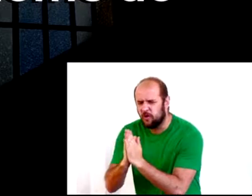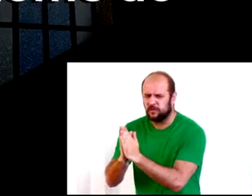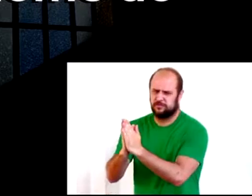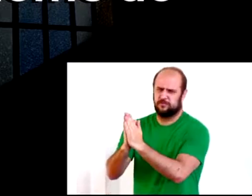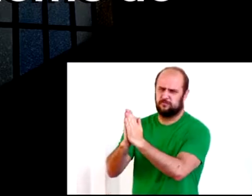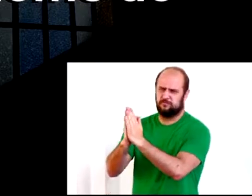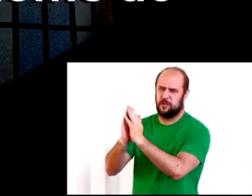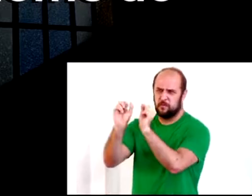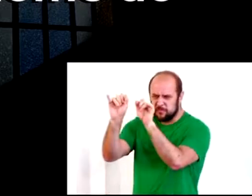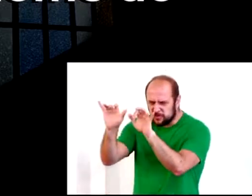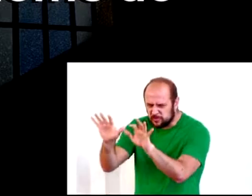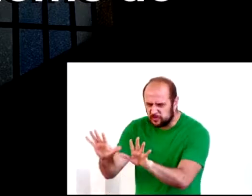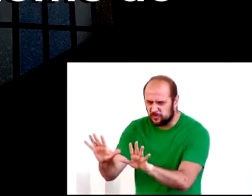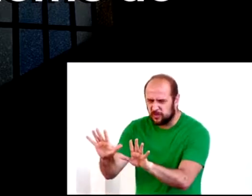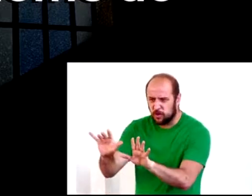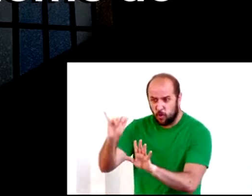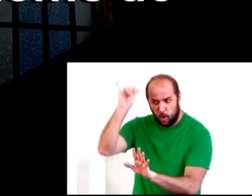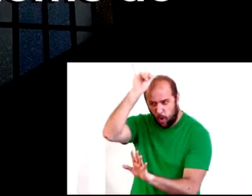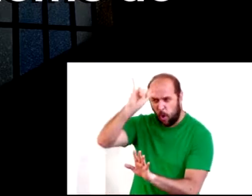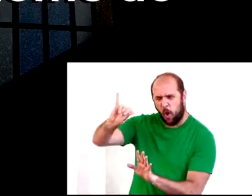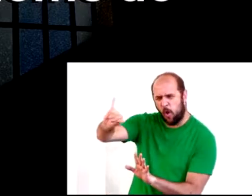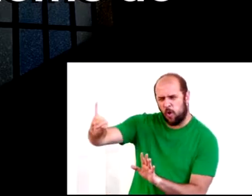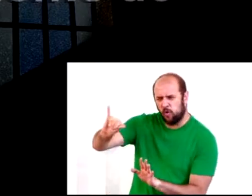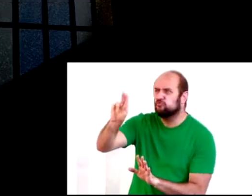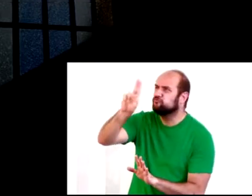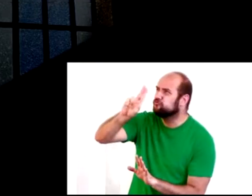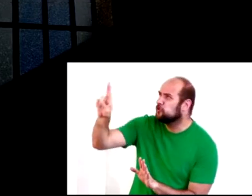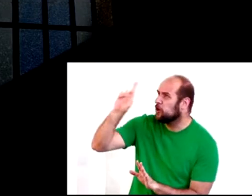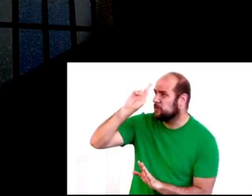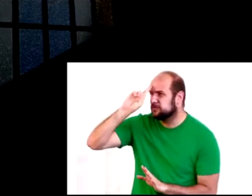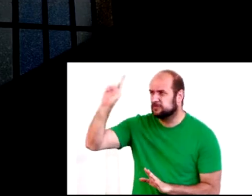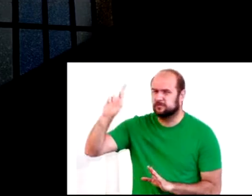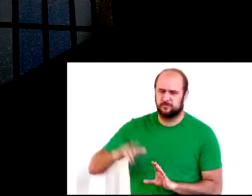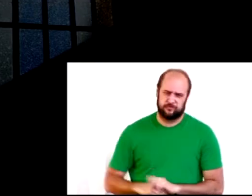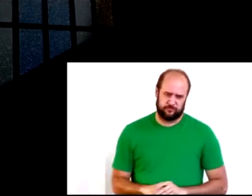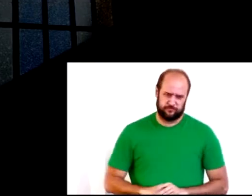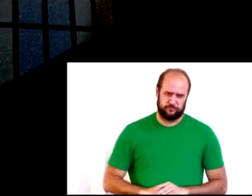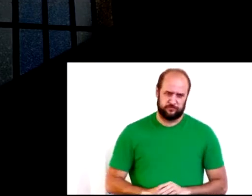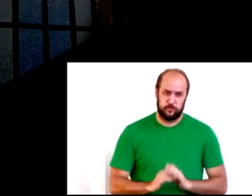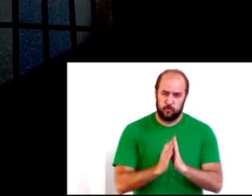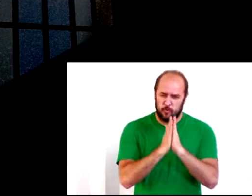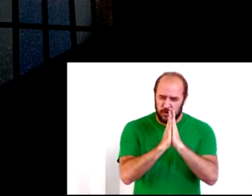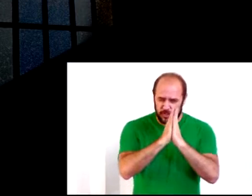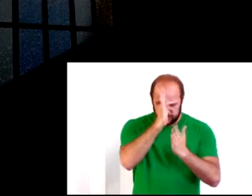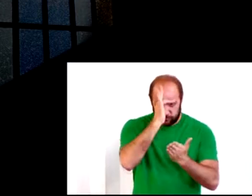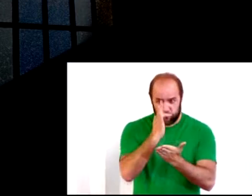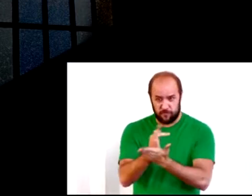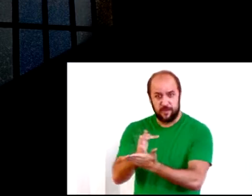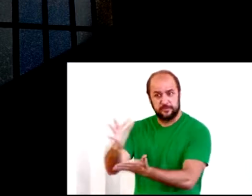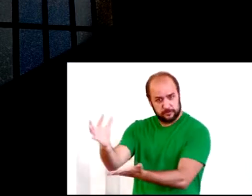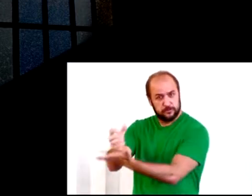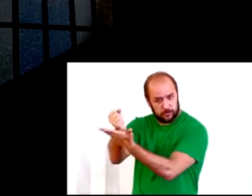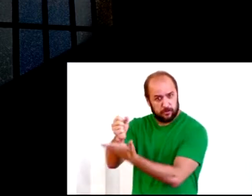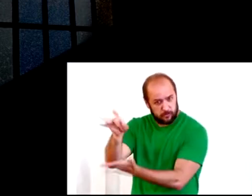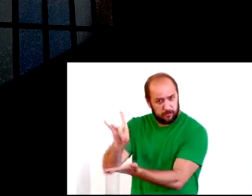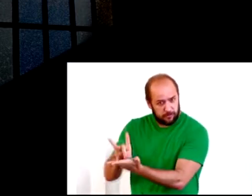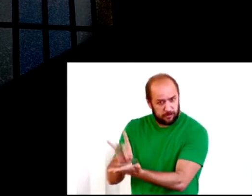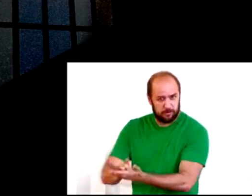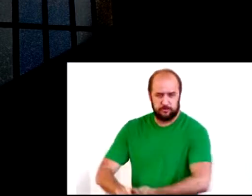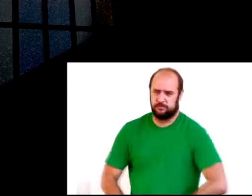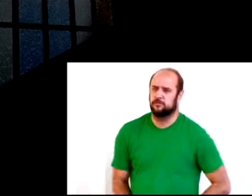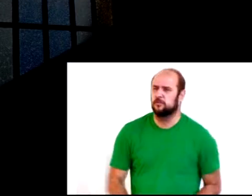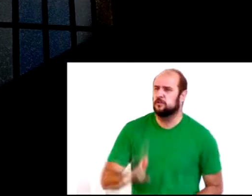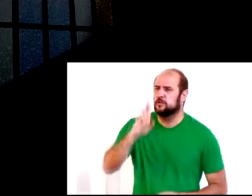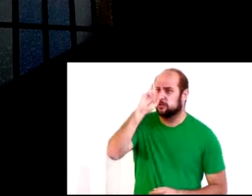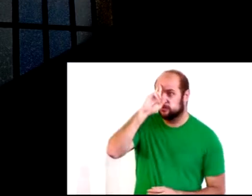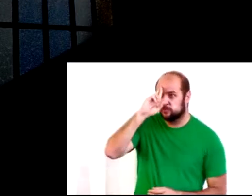sobre ele, ungindo-o com óleo em nome do Senhor. E a oração da fé salvará o enfermo. O Senhor o levantará,